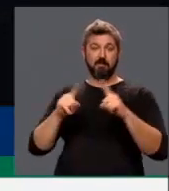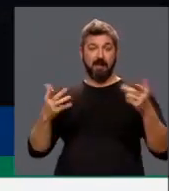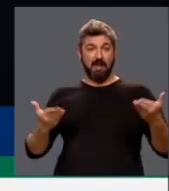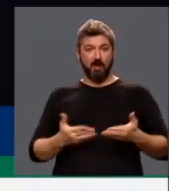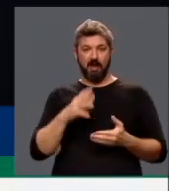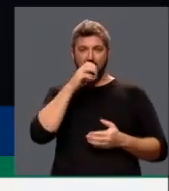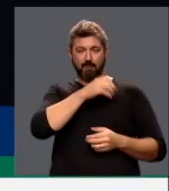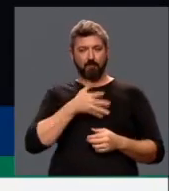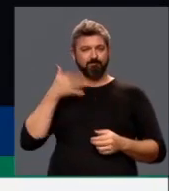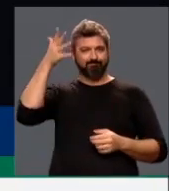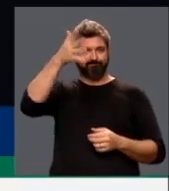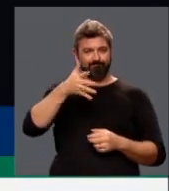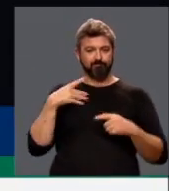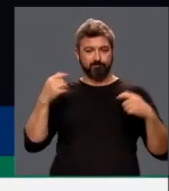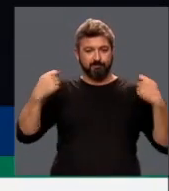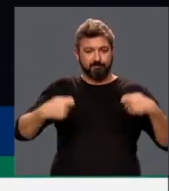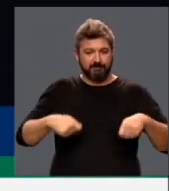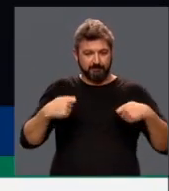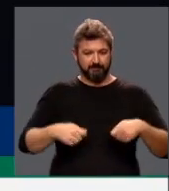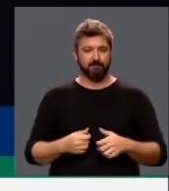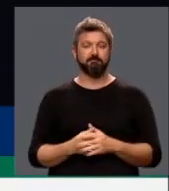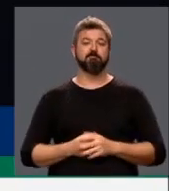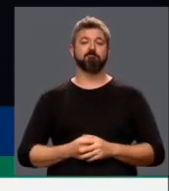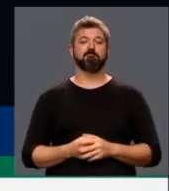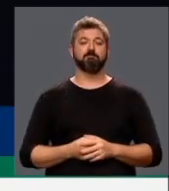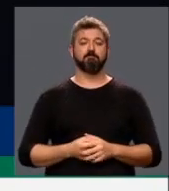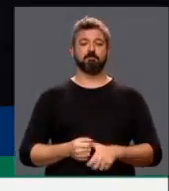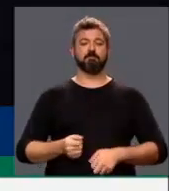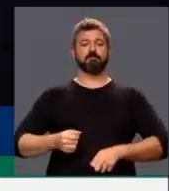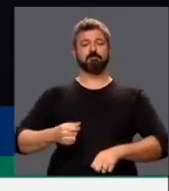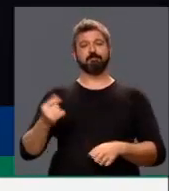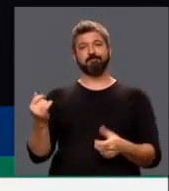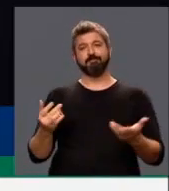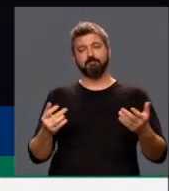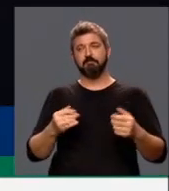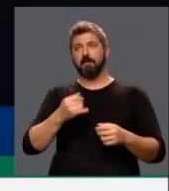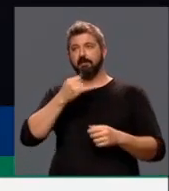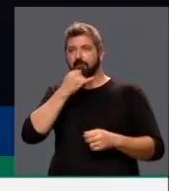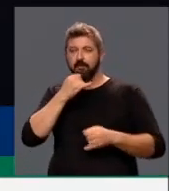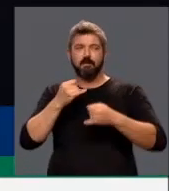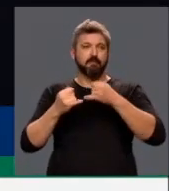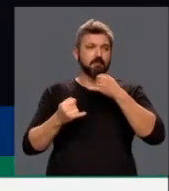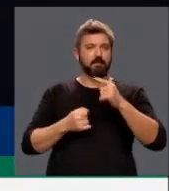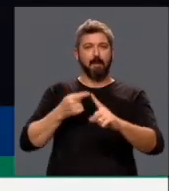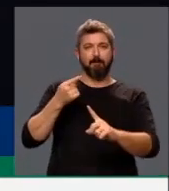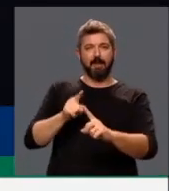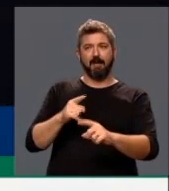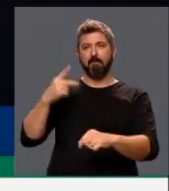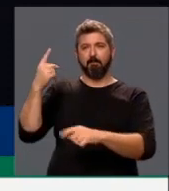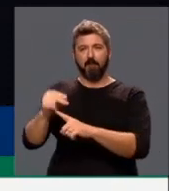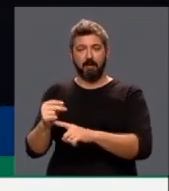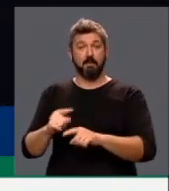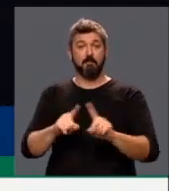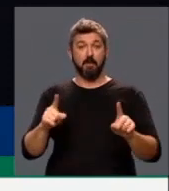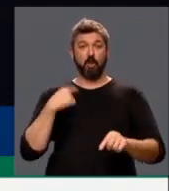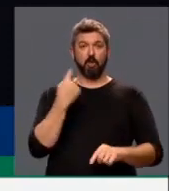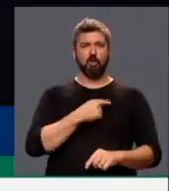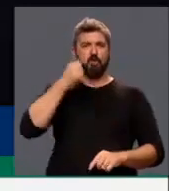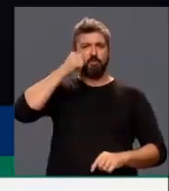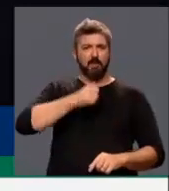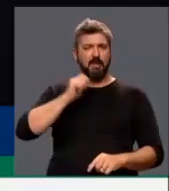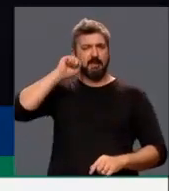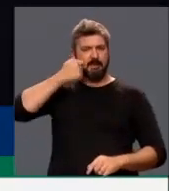algumas palavrinhas, né? Fico muito feliz de, apesar dos pesares, das ameaças, nós, mulheres negras, a gente está ocupando